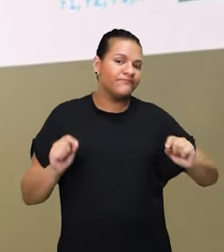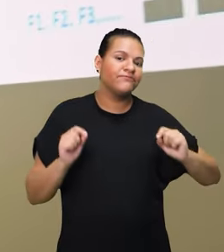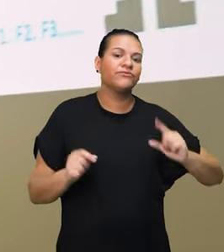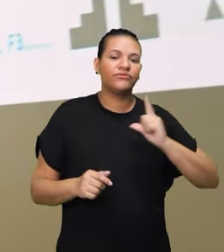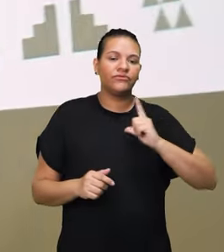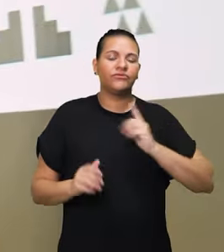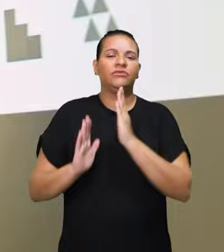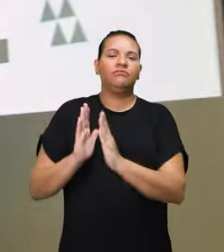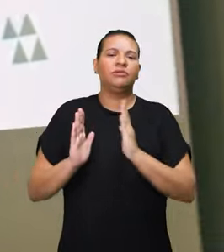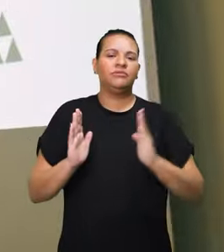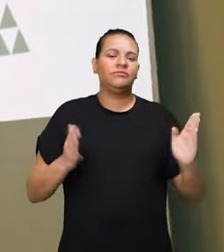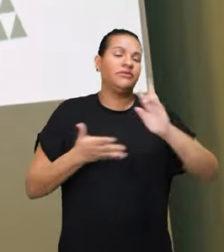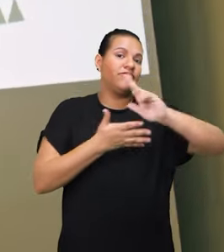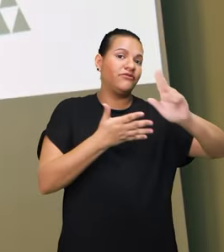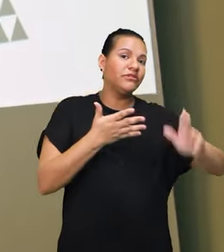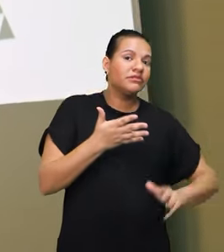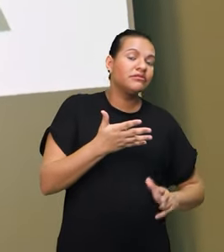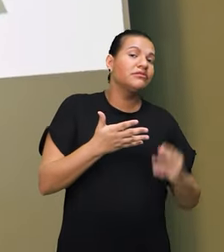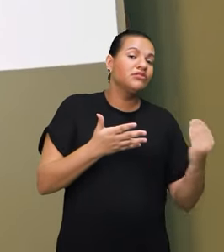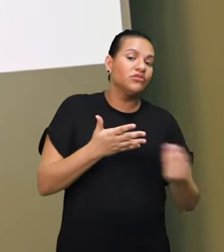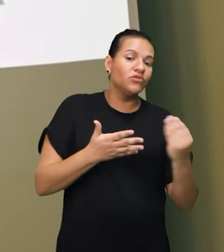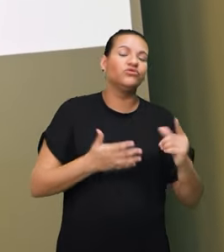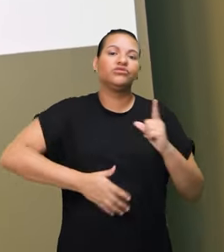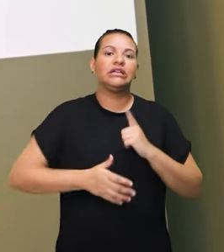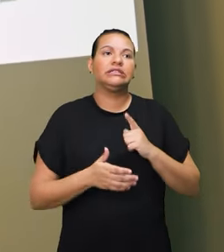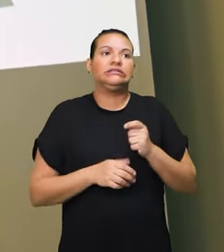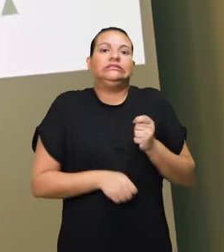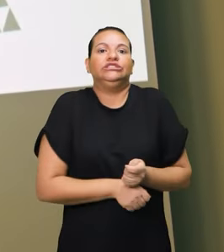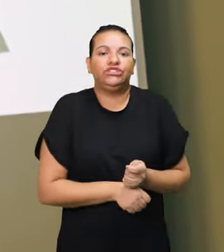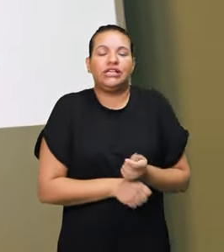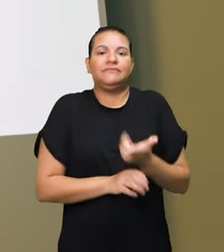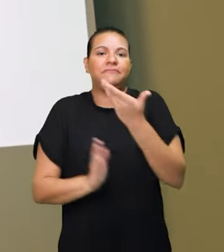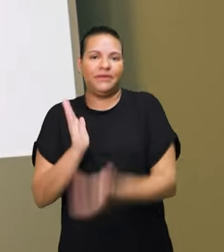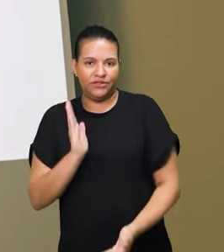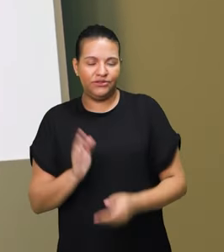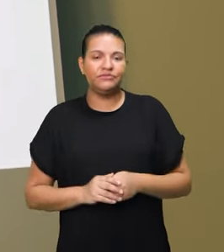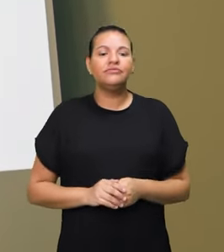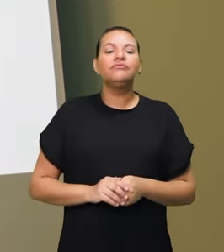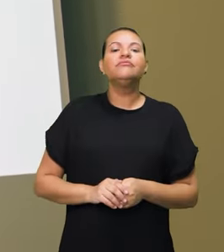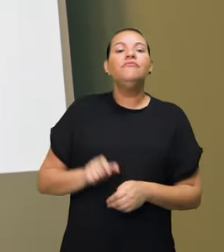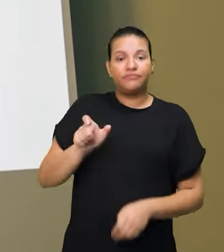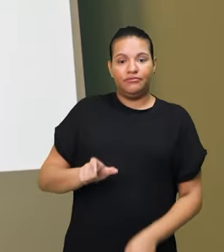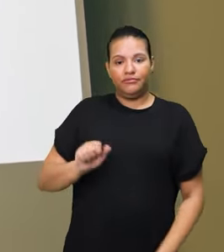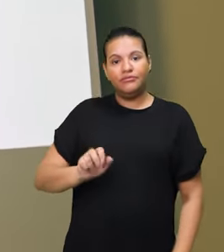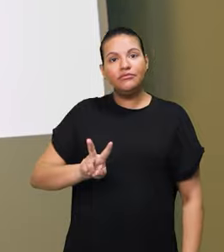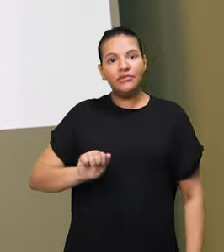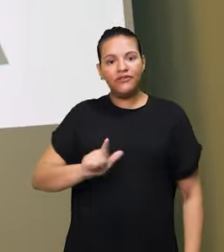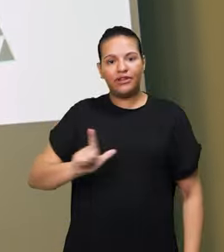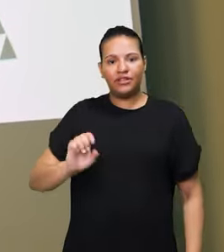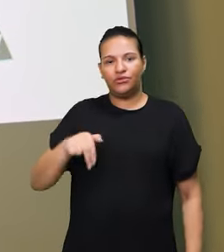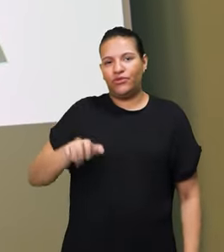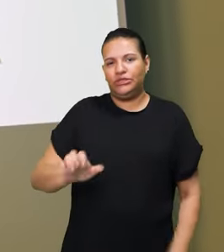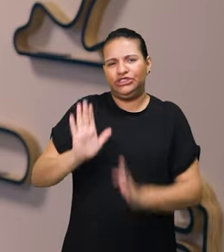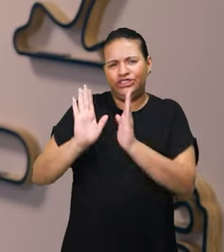entender das várias sessões que você tem onde você perde rigidez o Avalone tem um histórico invejável